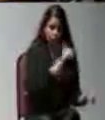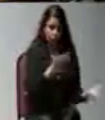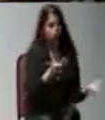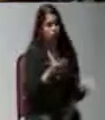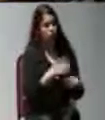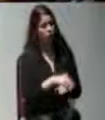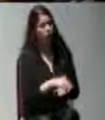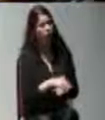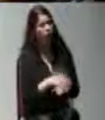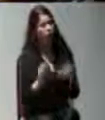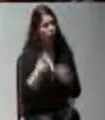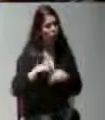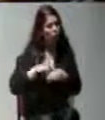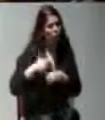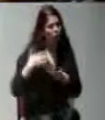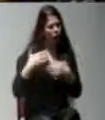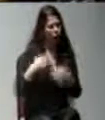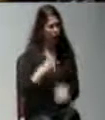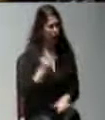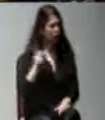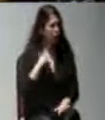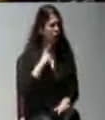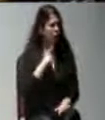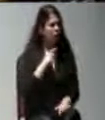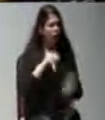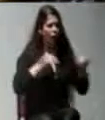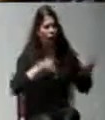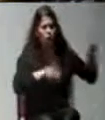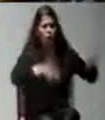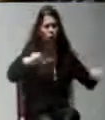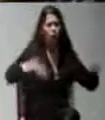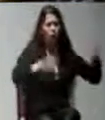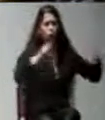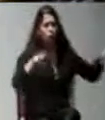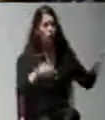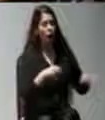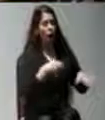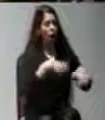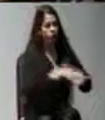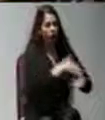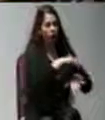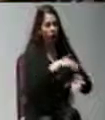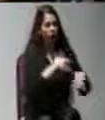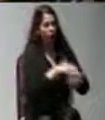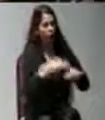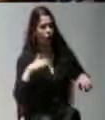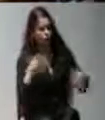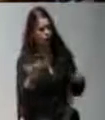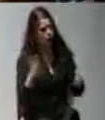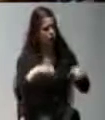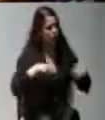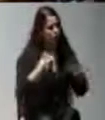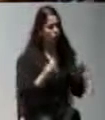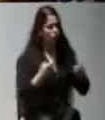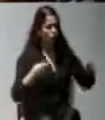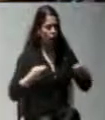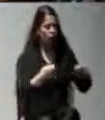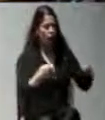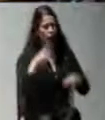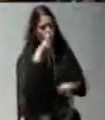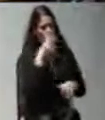mais inclusivos e outros menos inclusivos, que dependem fundamentalmente da relação de forças entre classes e